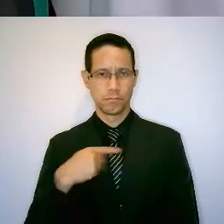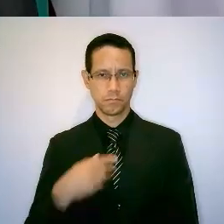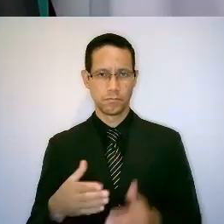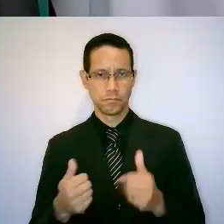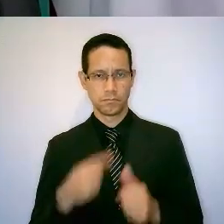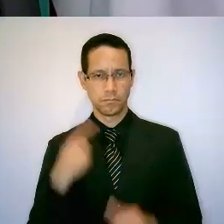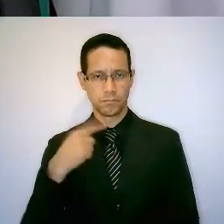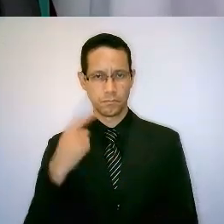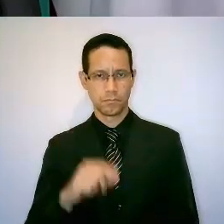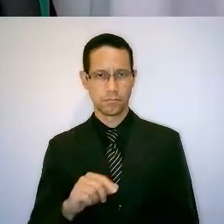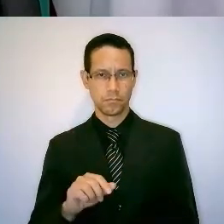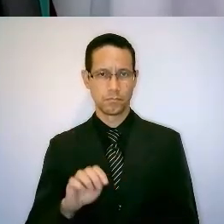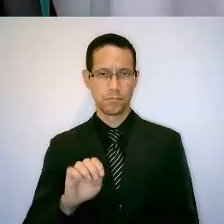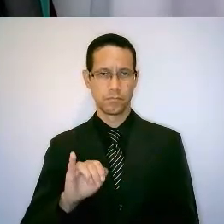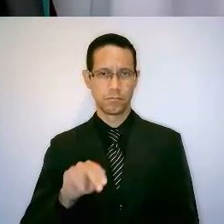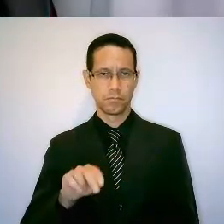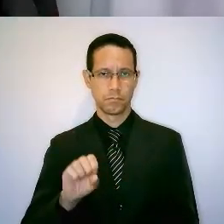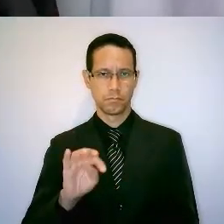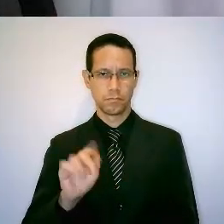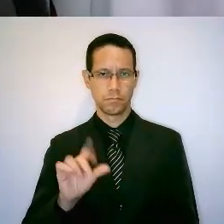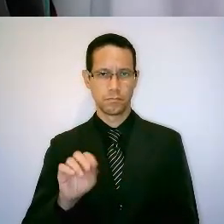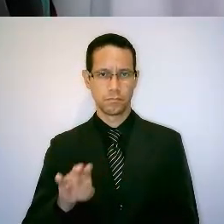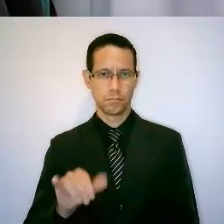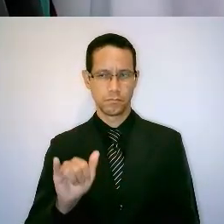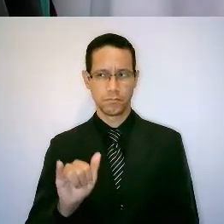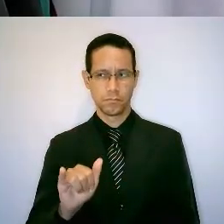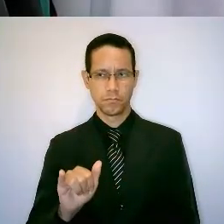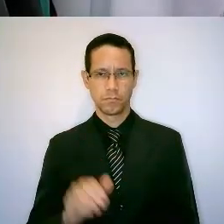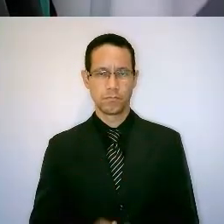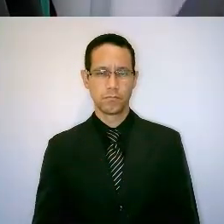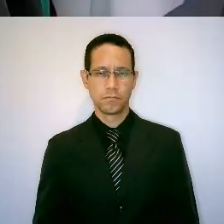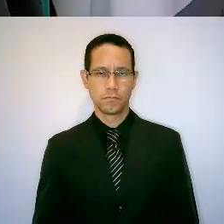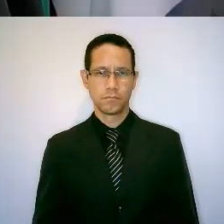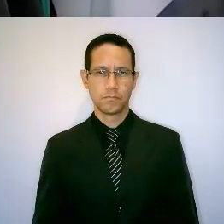Stanley Costa Ferreira da Silva